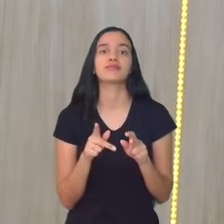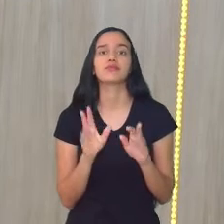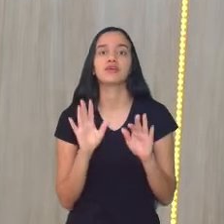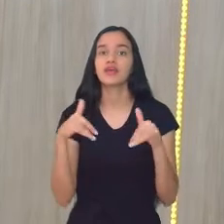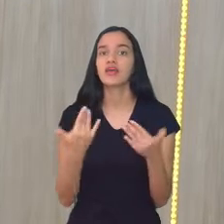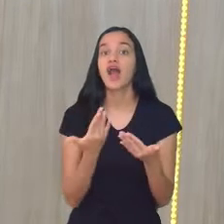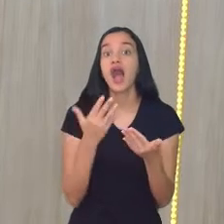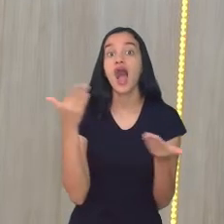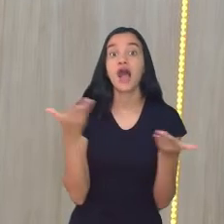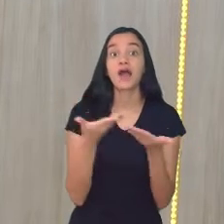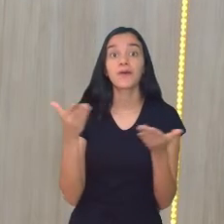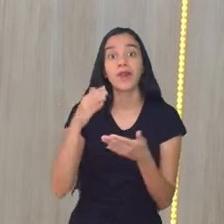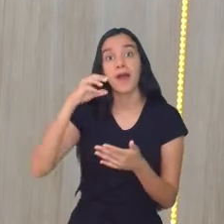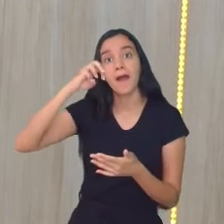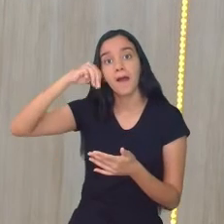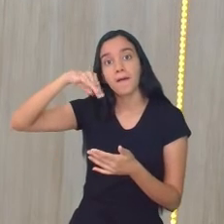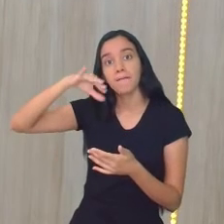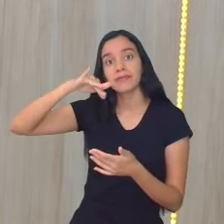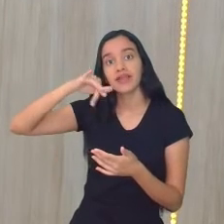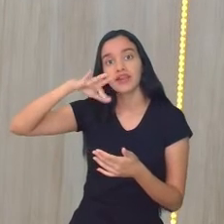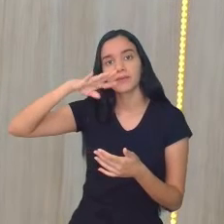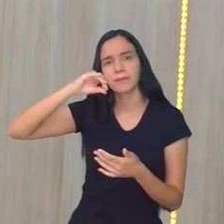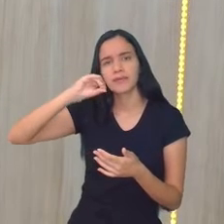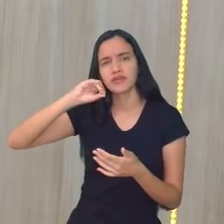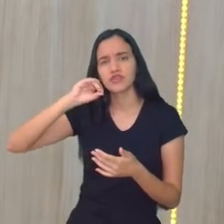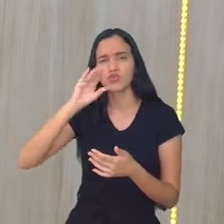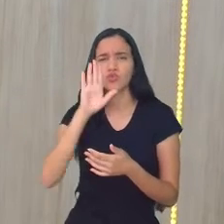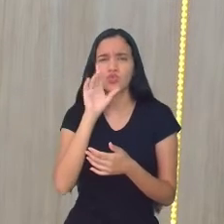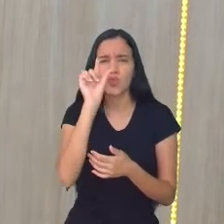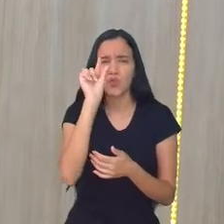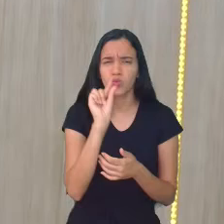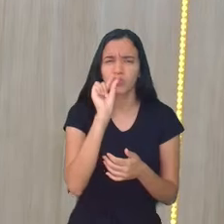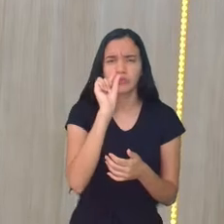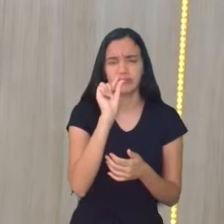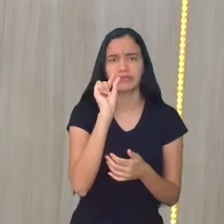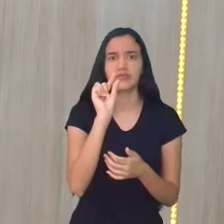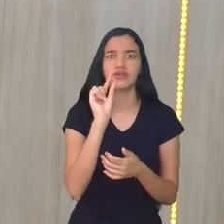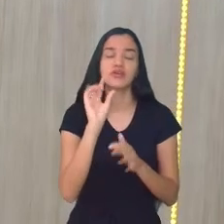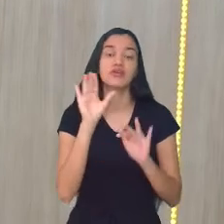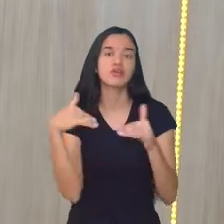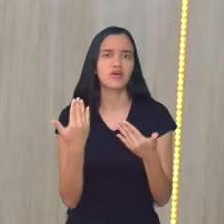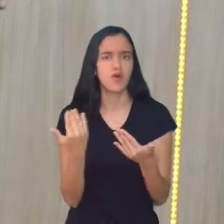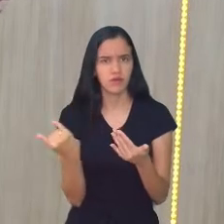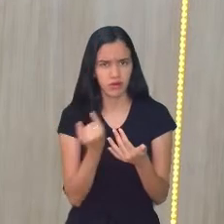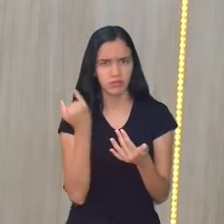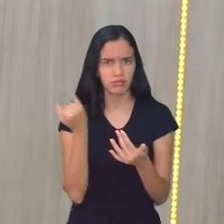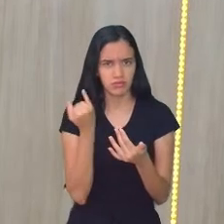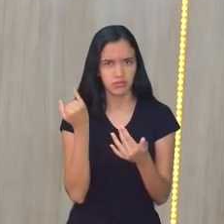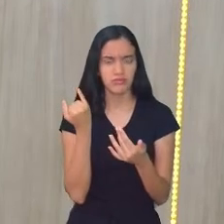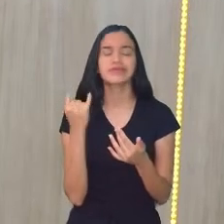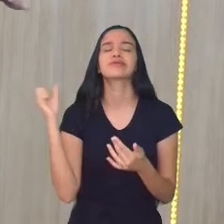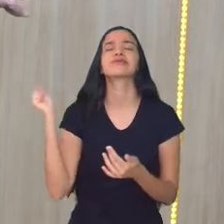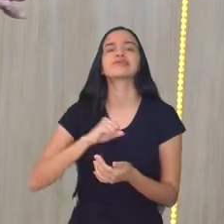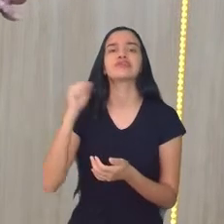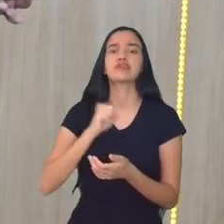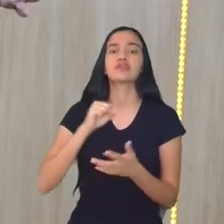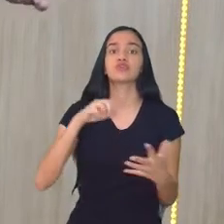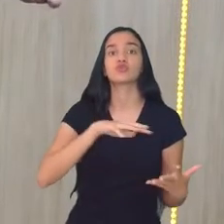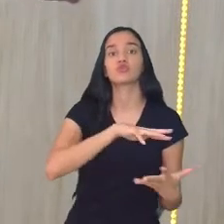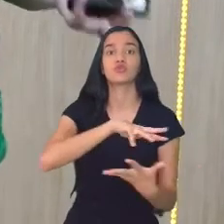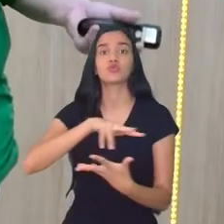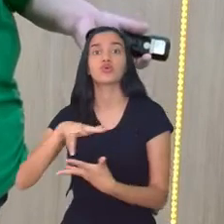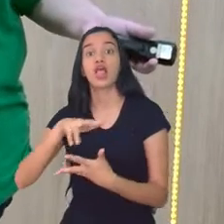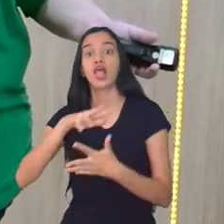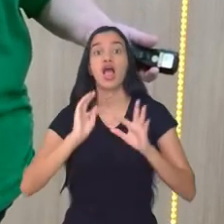E milímetros. Milímetro é uma coisa tão miudinha, tão miudinha. E vai importar? Vai. A gente está no mundo